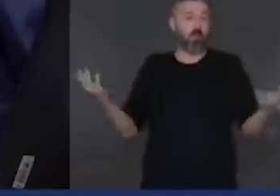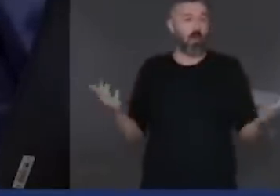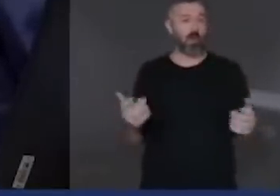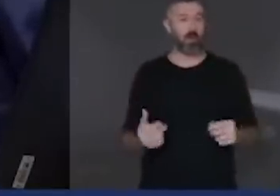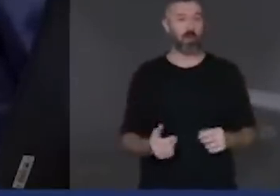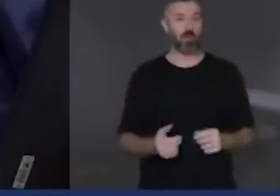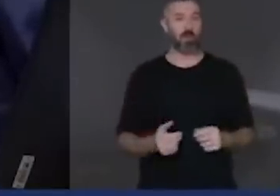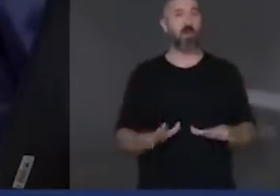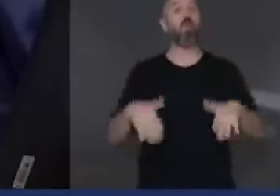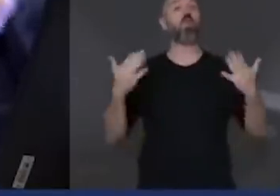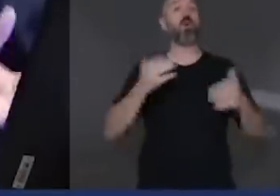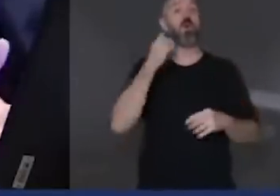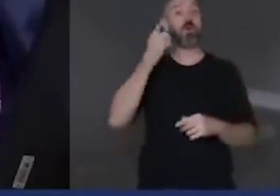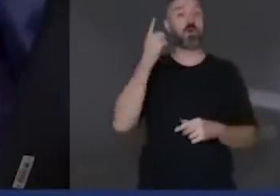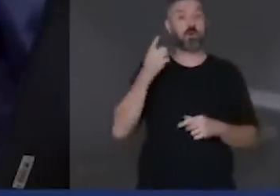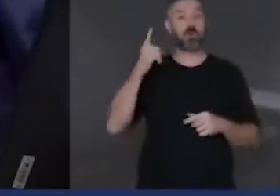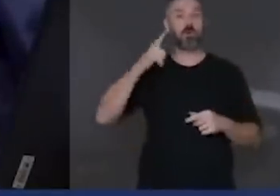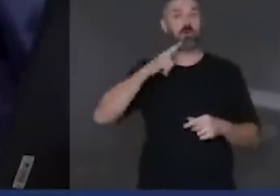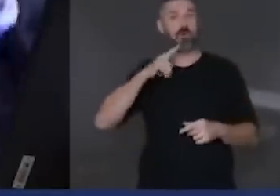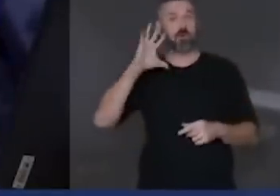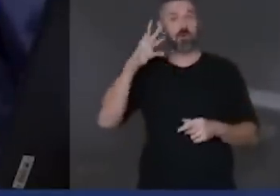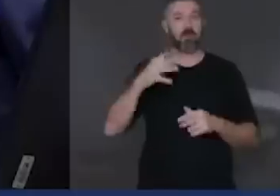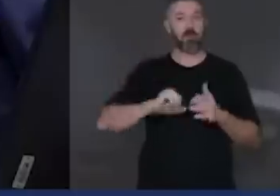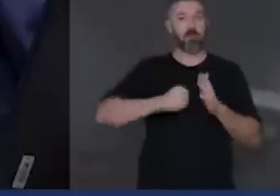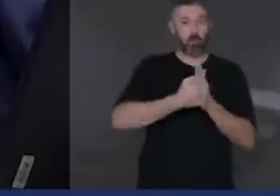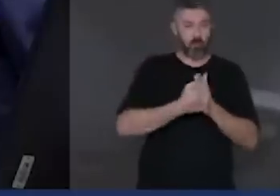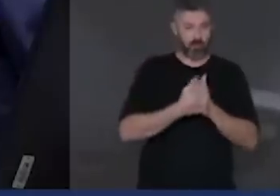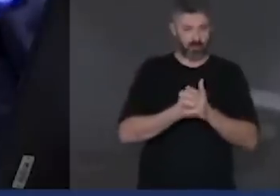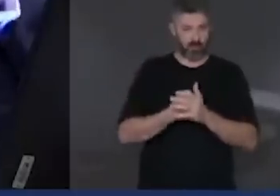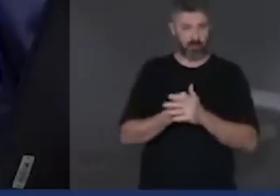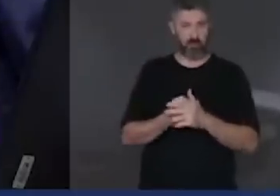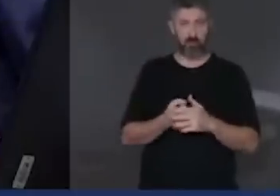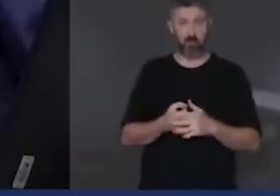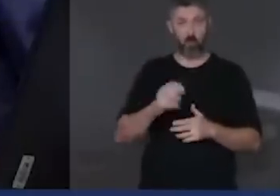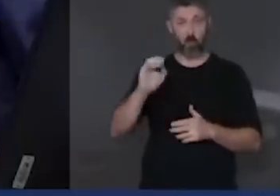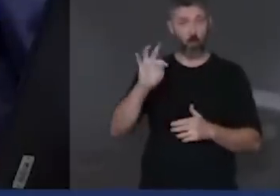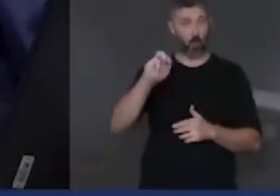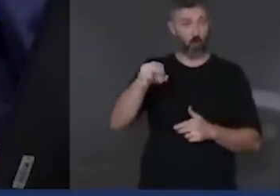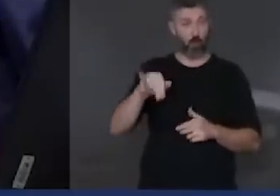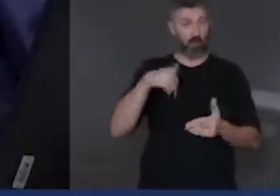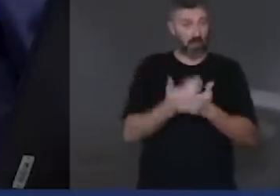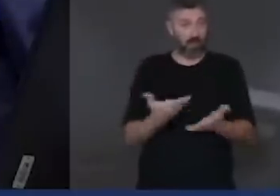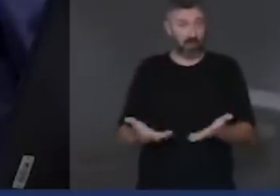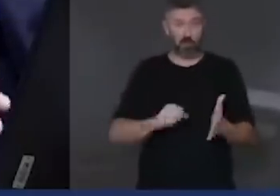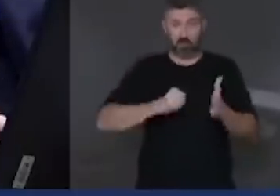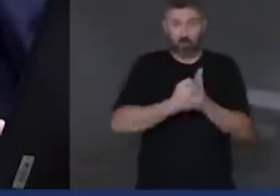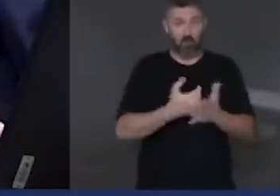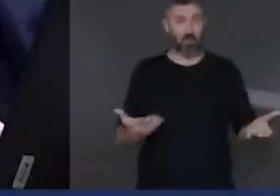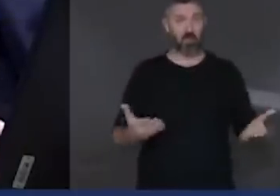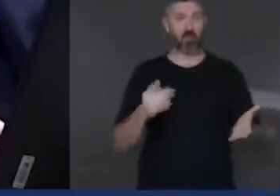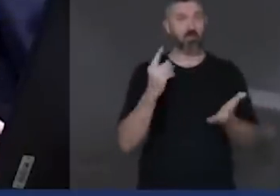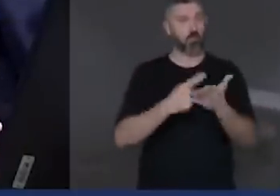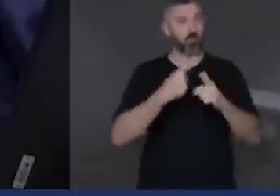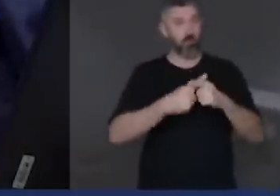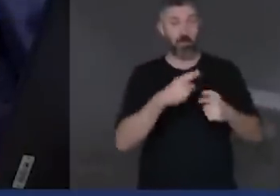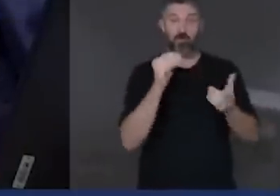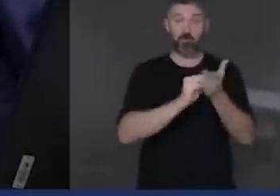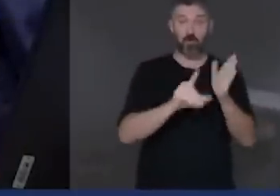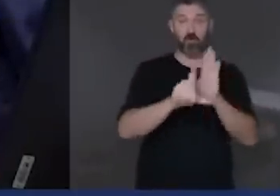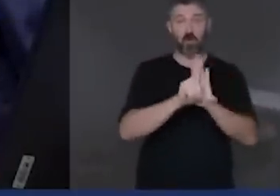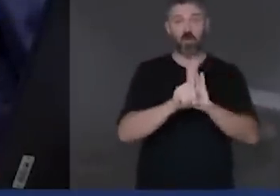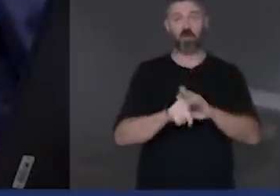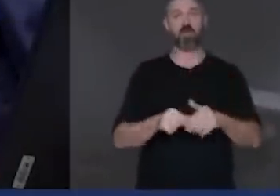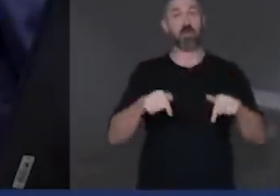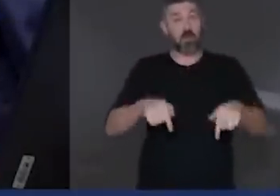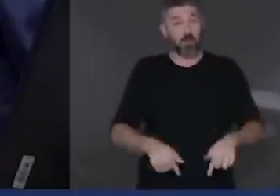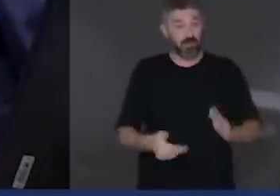foram os deputados que tiveram as suas contas suspensas? O deputado Ottoni ainda está com a conta suspensa, por falta de legislação. Então, essa